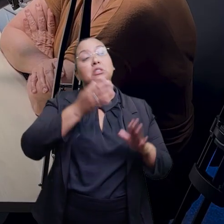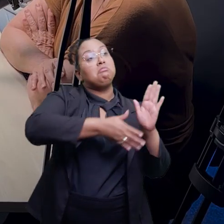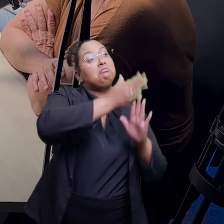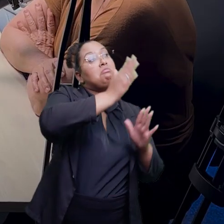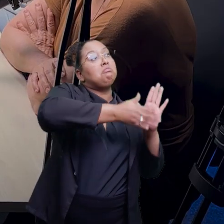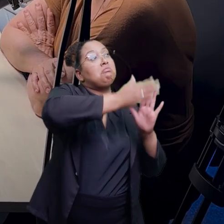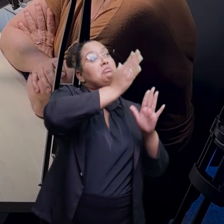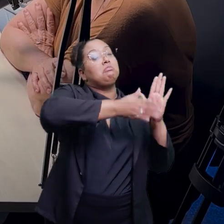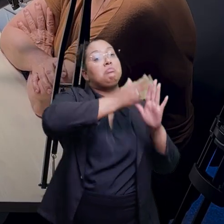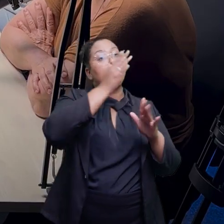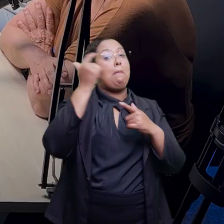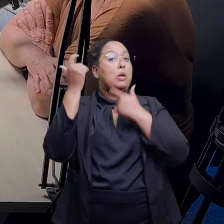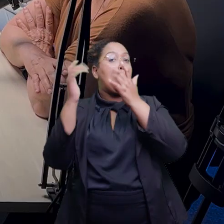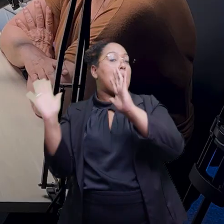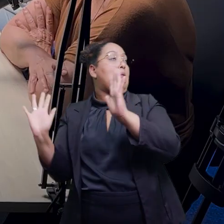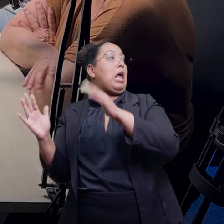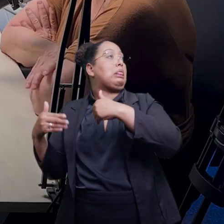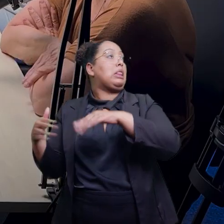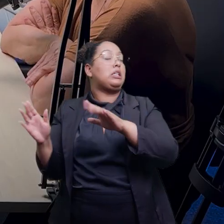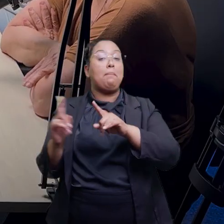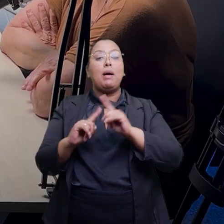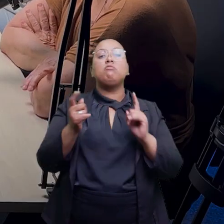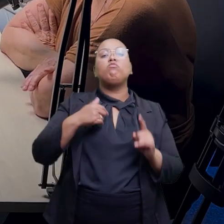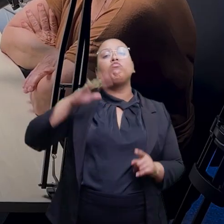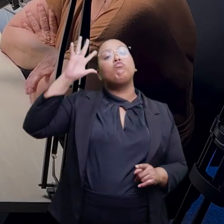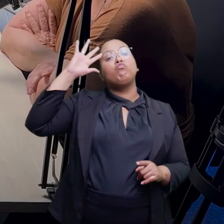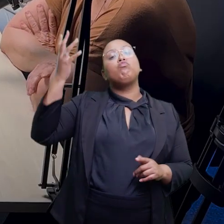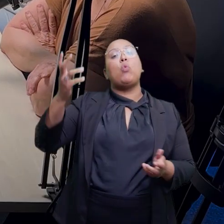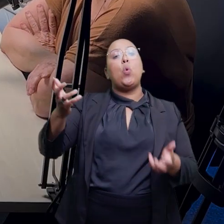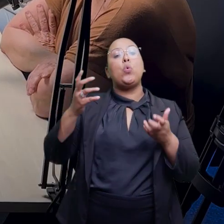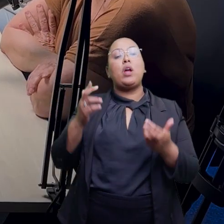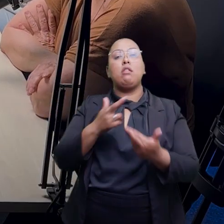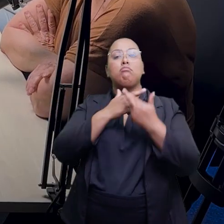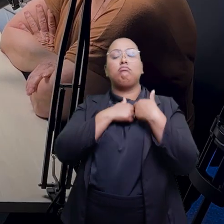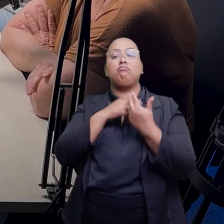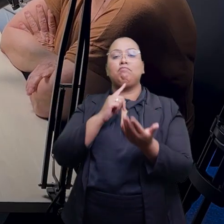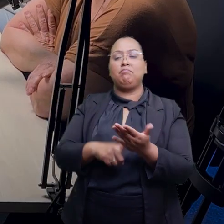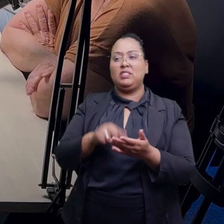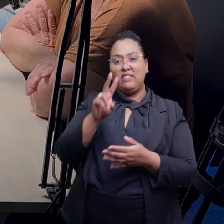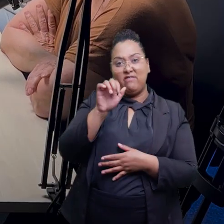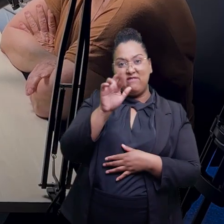a vida sem outras preocupações e resolveu assumir esse compromisso, não